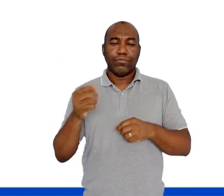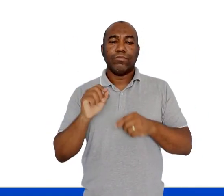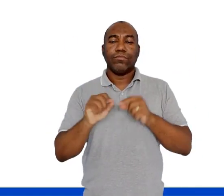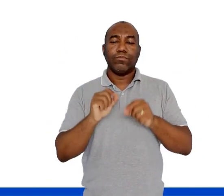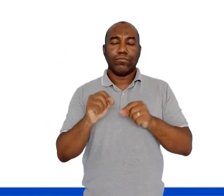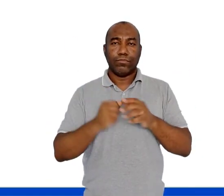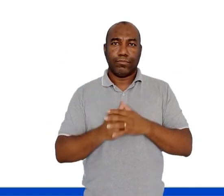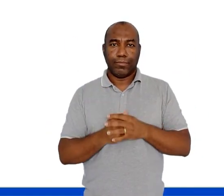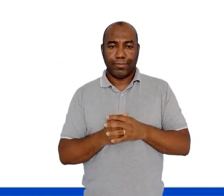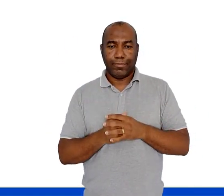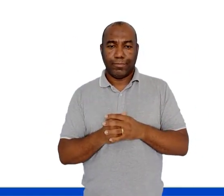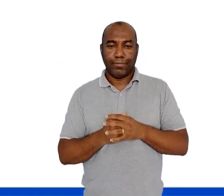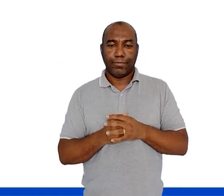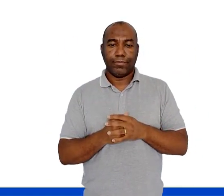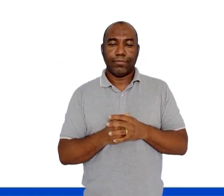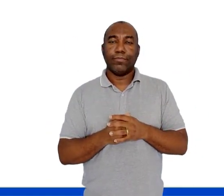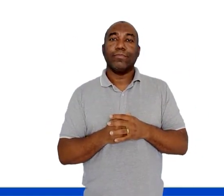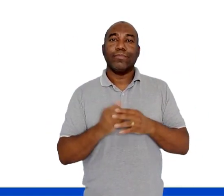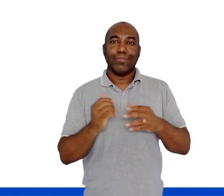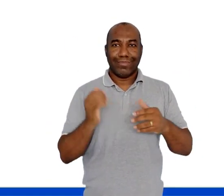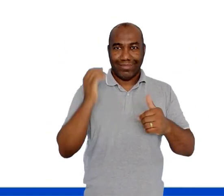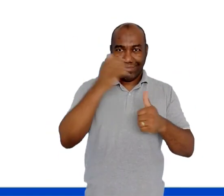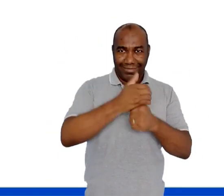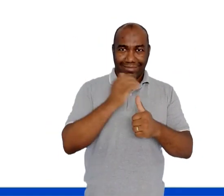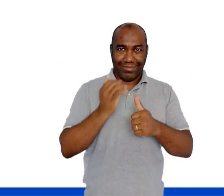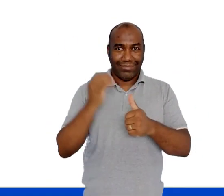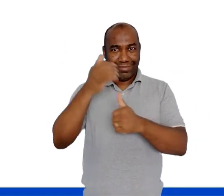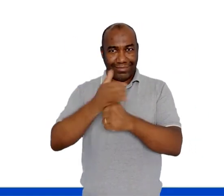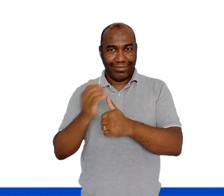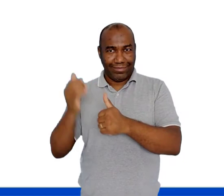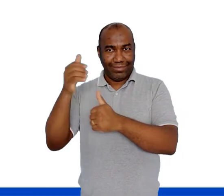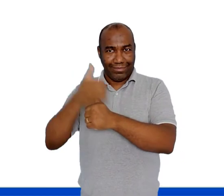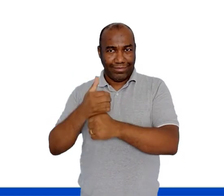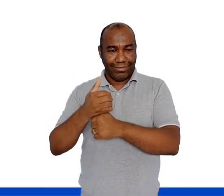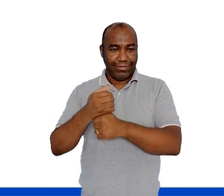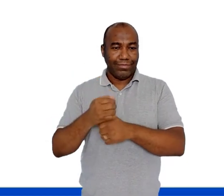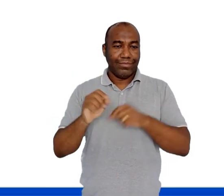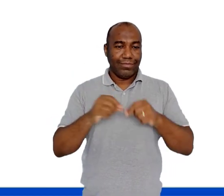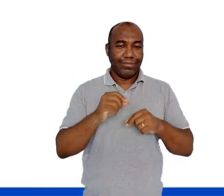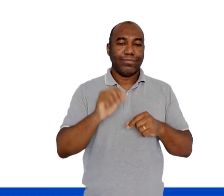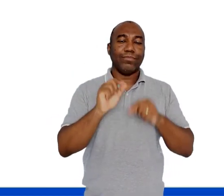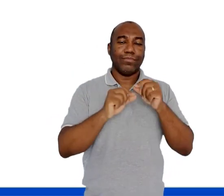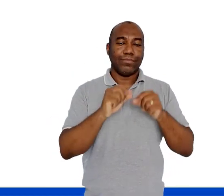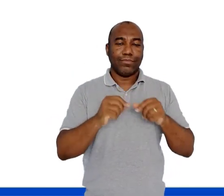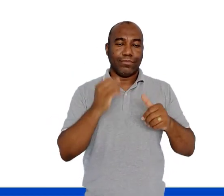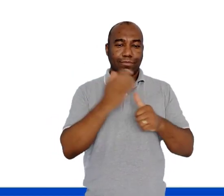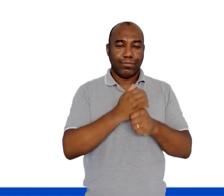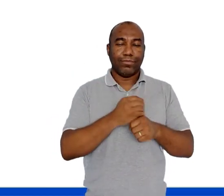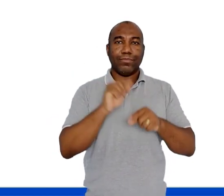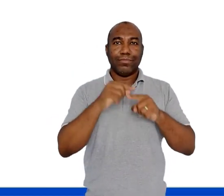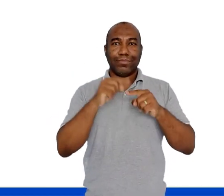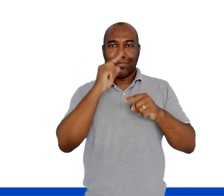Ag2S menos 32. Duas vezes entalpia da água, menos duas vezes ali, duas vezes